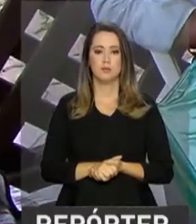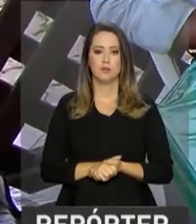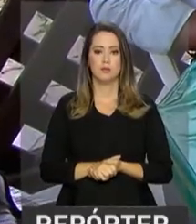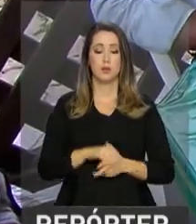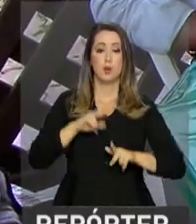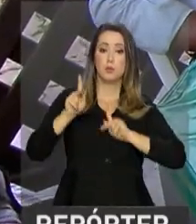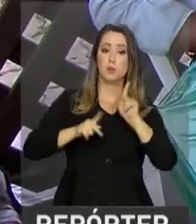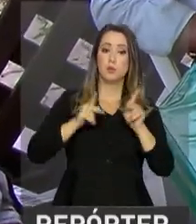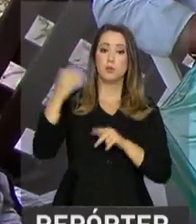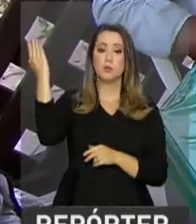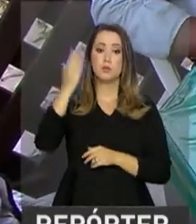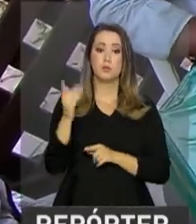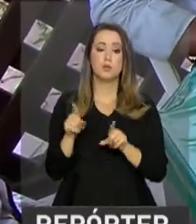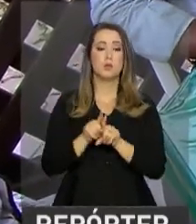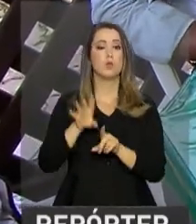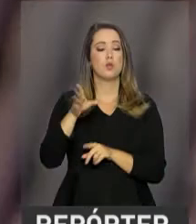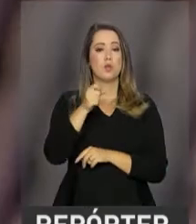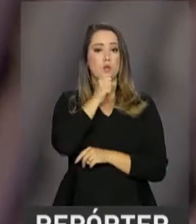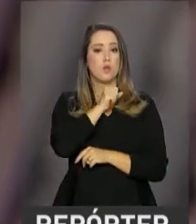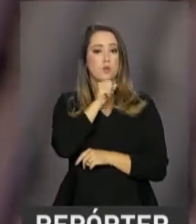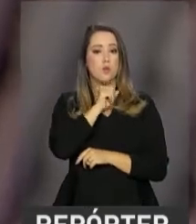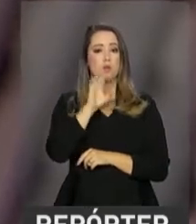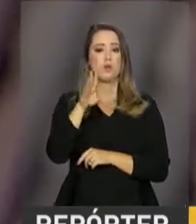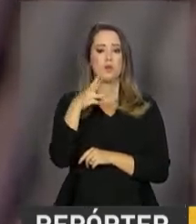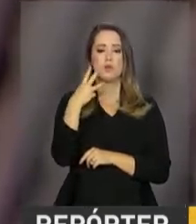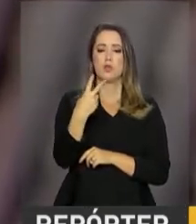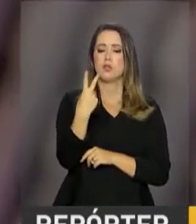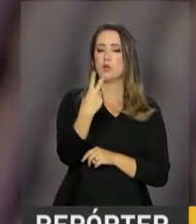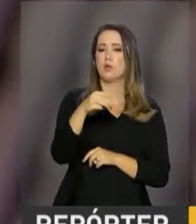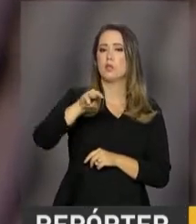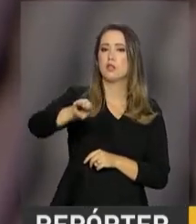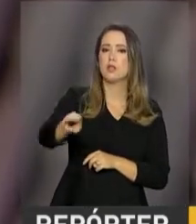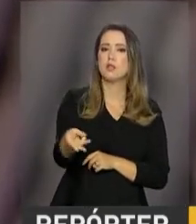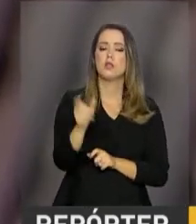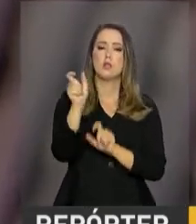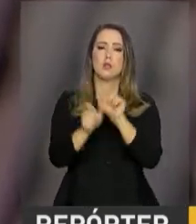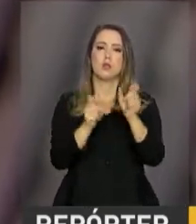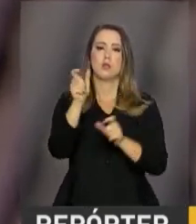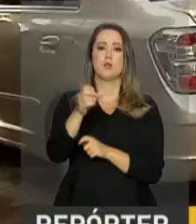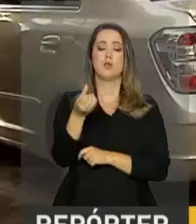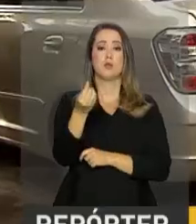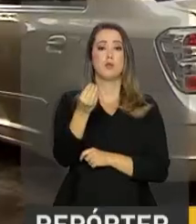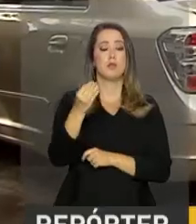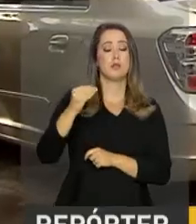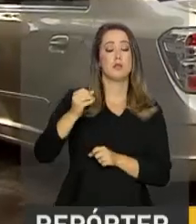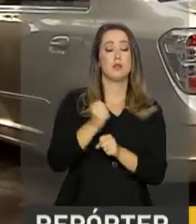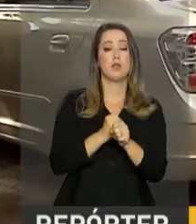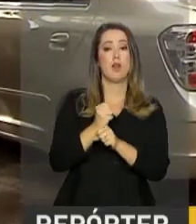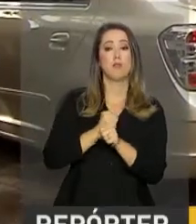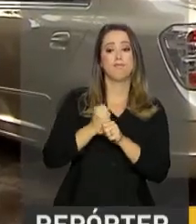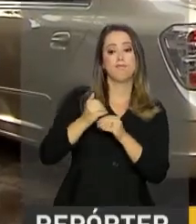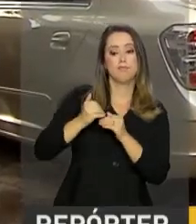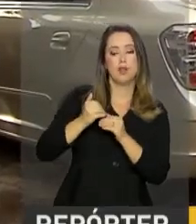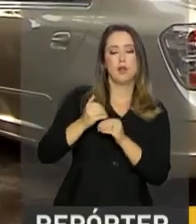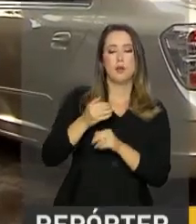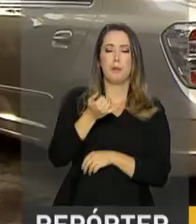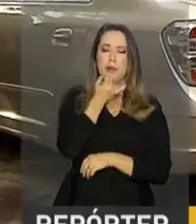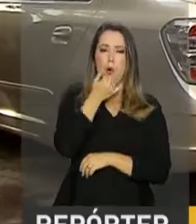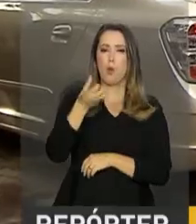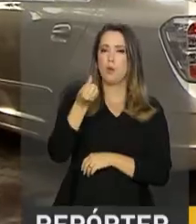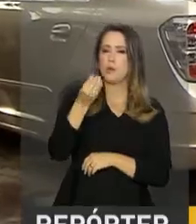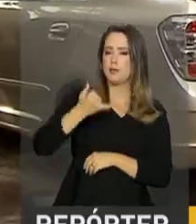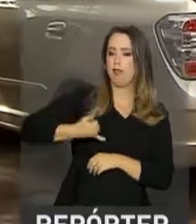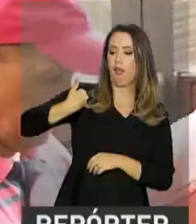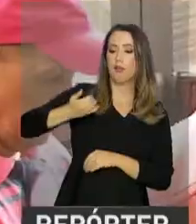população brasileira está ficando velha. Já são 32 milhões de pessoas com 60 anos ou mais, de acordo com dados da